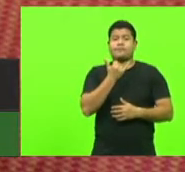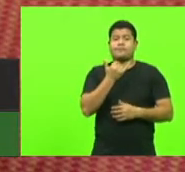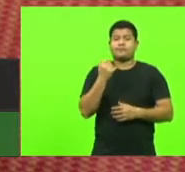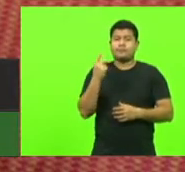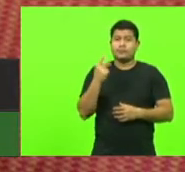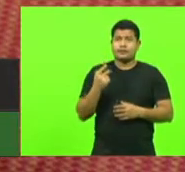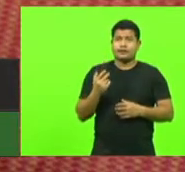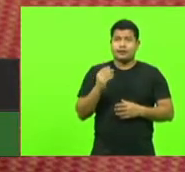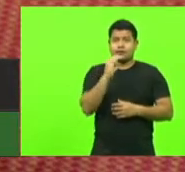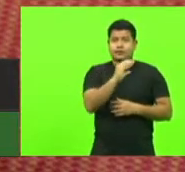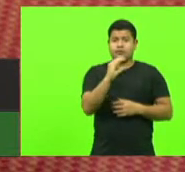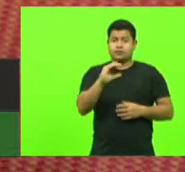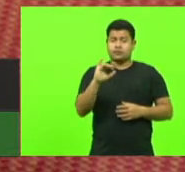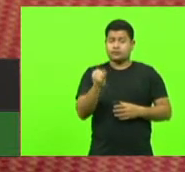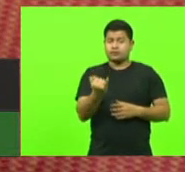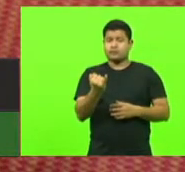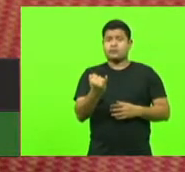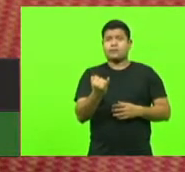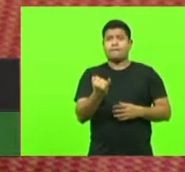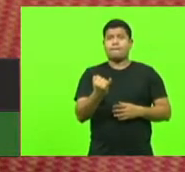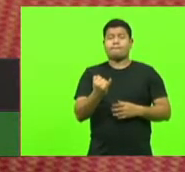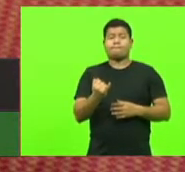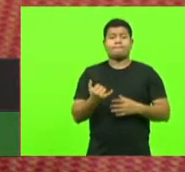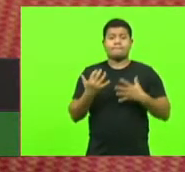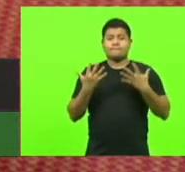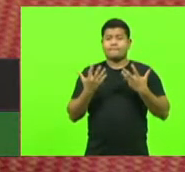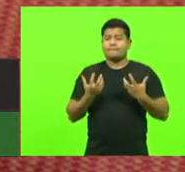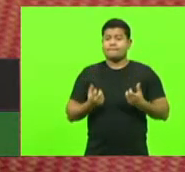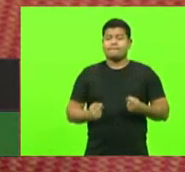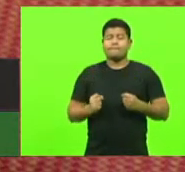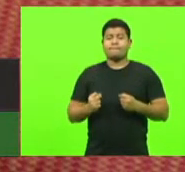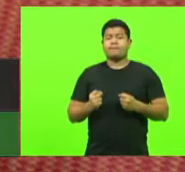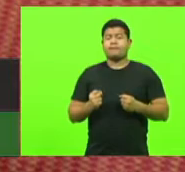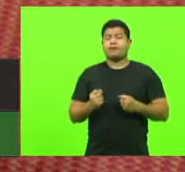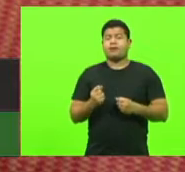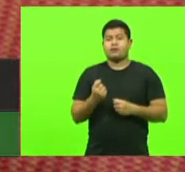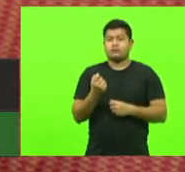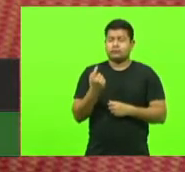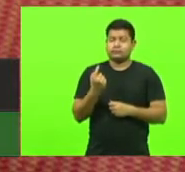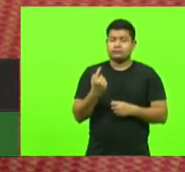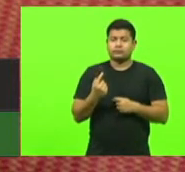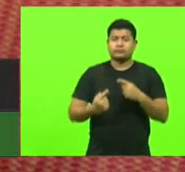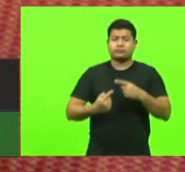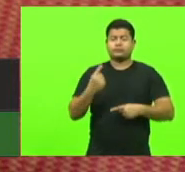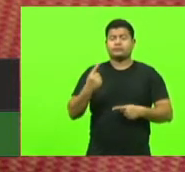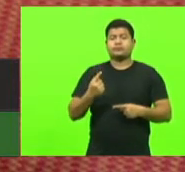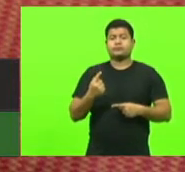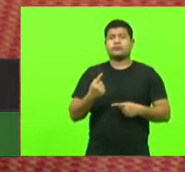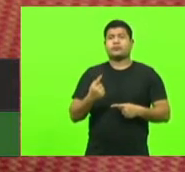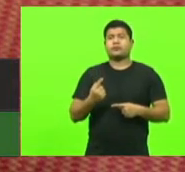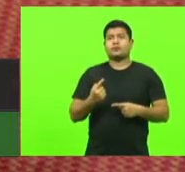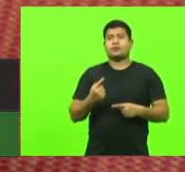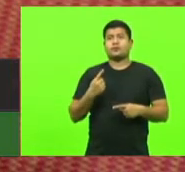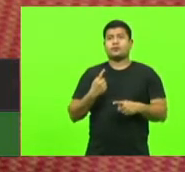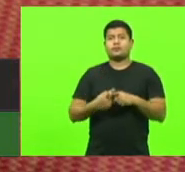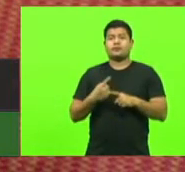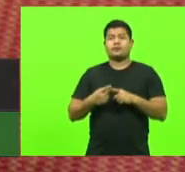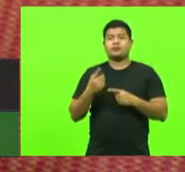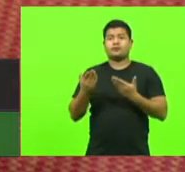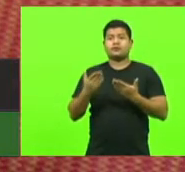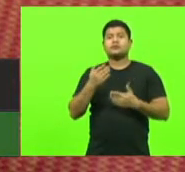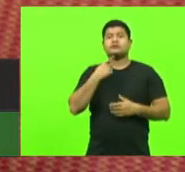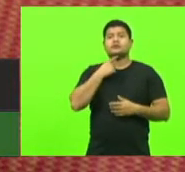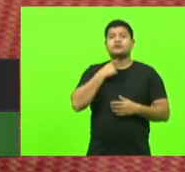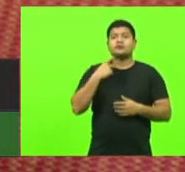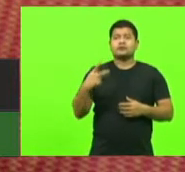da CCJ para não aceitar foi de que a intenção do deputado Mioto,